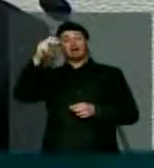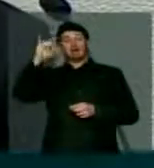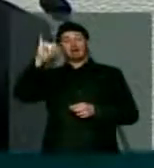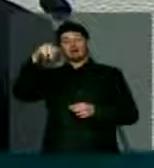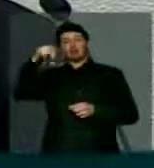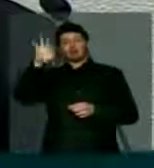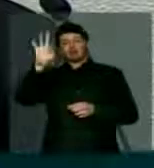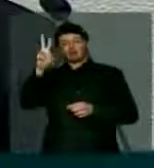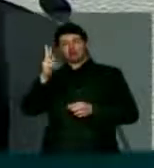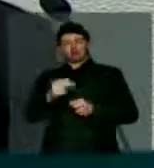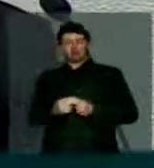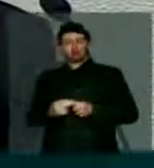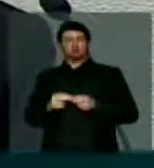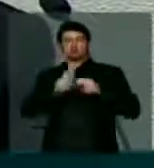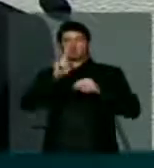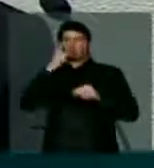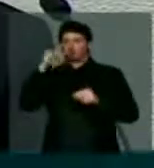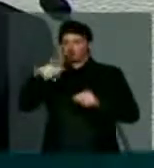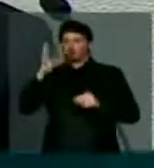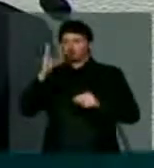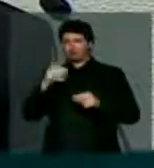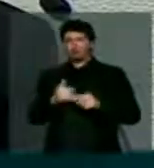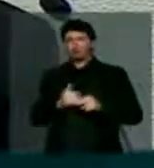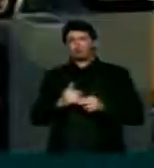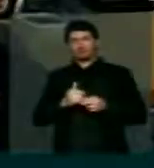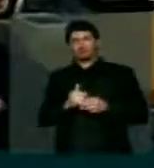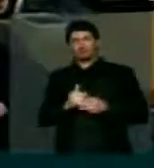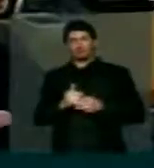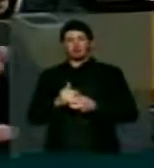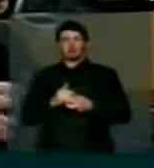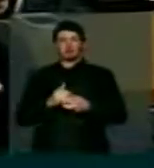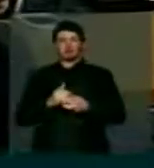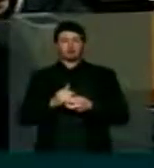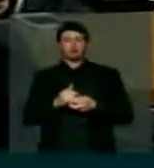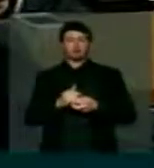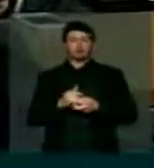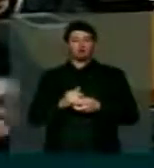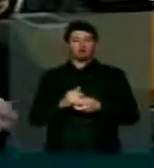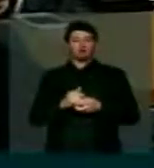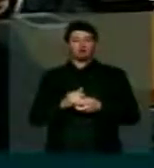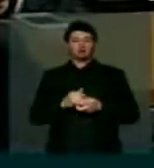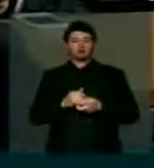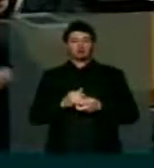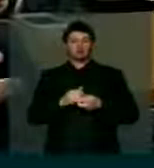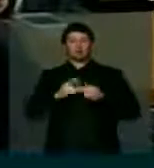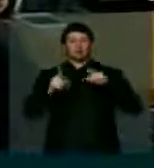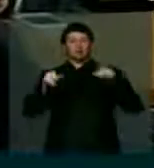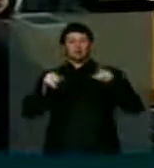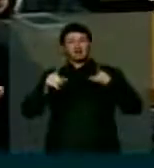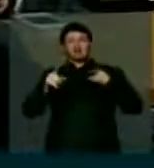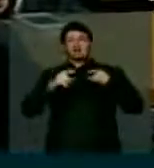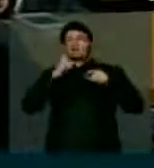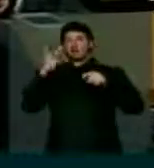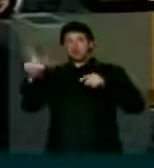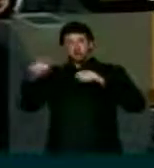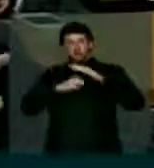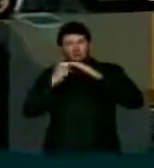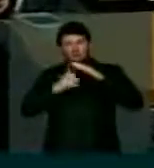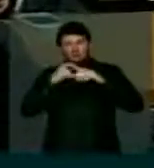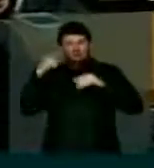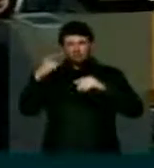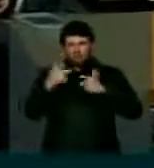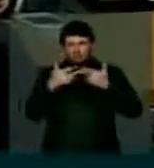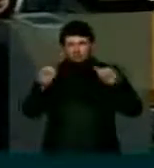Sim, esse nome já foi ventilado aqui. Pois bem. Mas ninguém mais foi contratado, nenhum outro advogado, nenhuma outra empresa de consultoria no